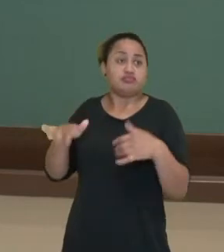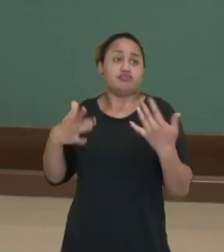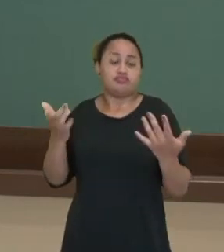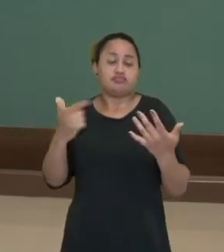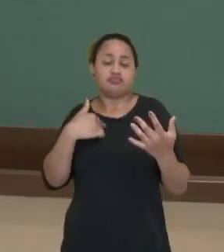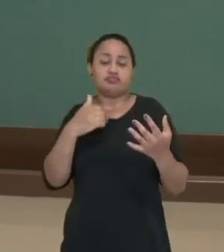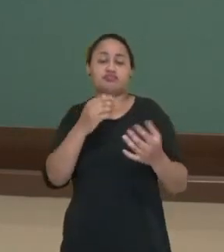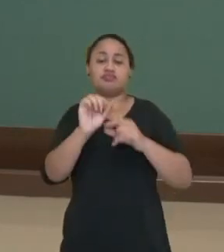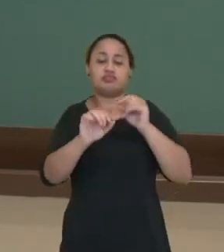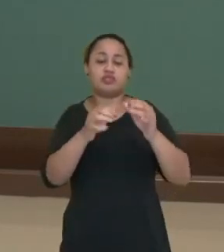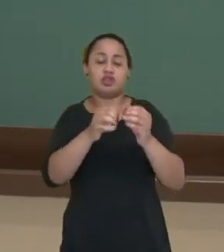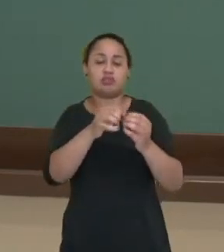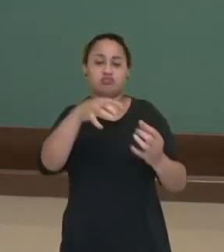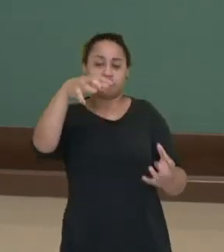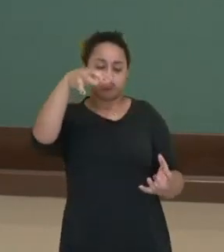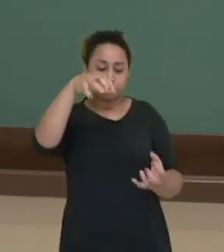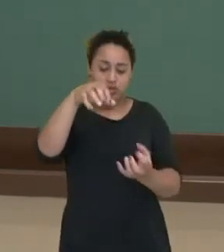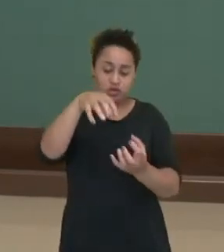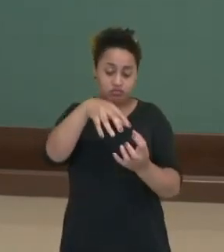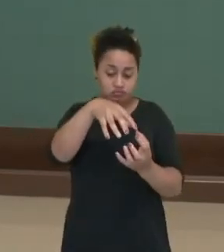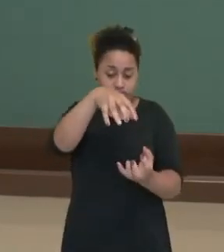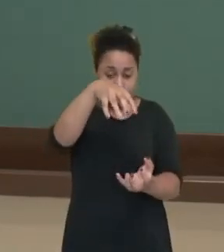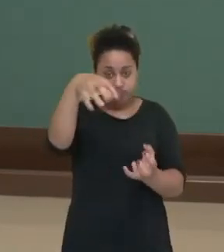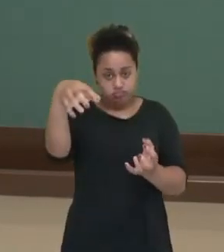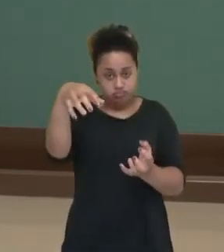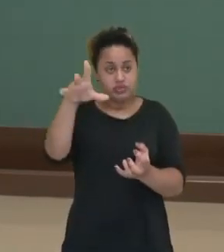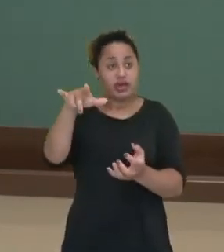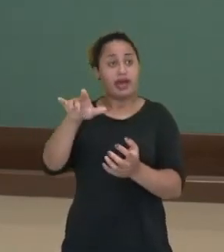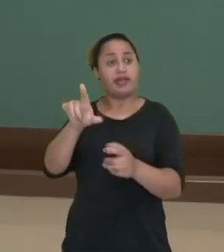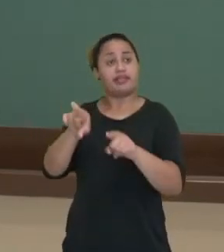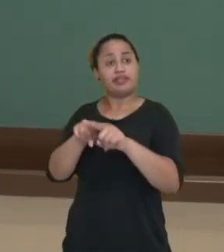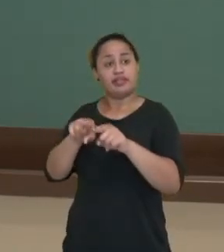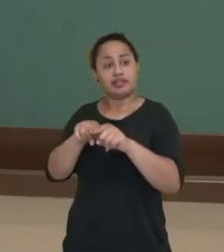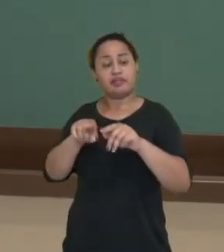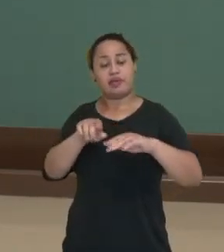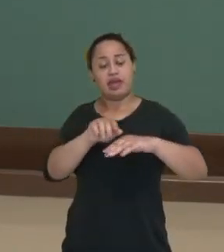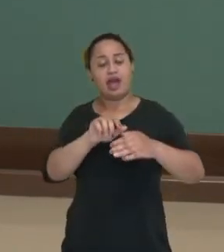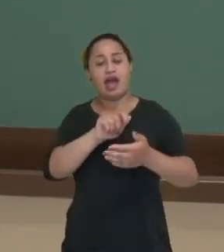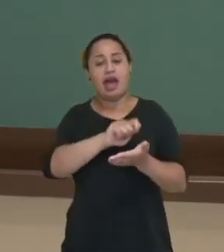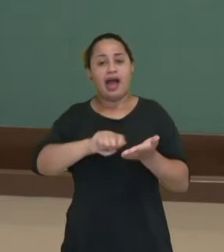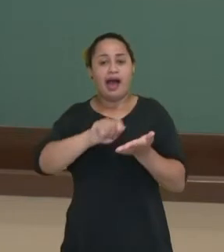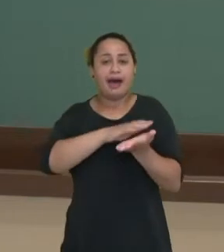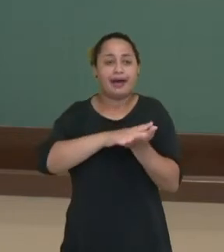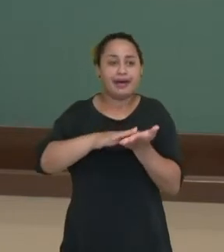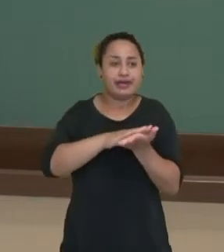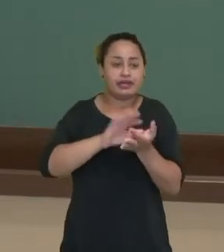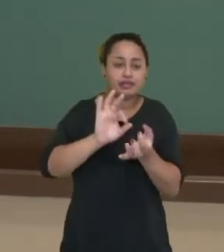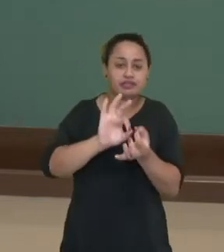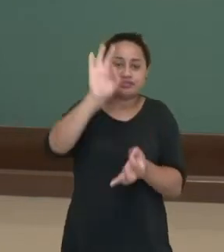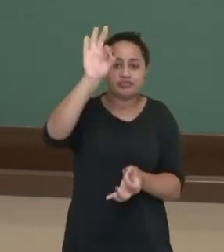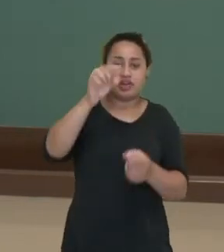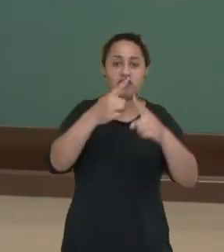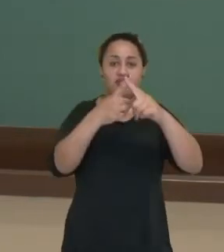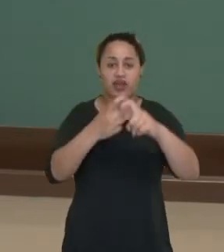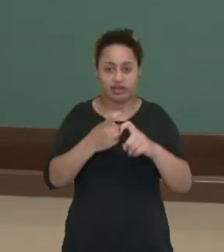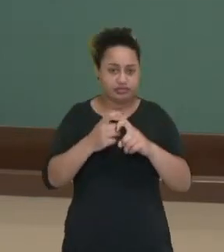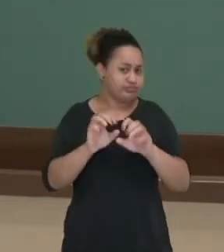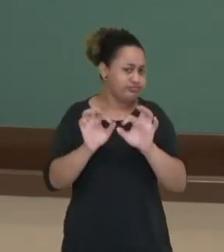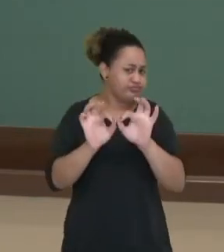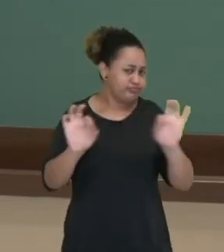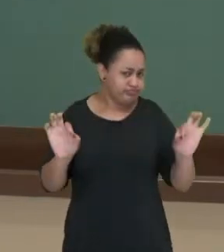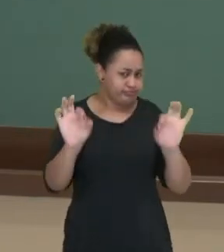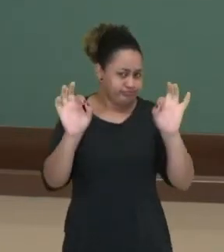que o volume deste outro prisma também vai ser a área da base vezes a altura. Muito simples, não é